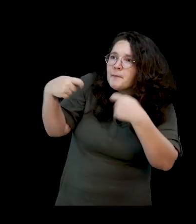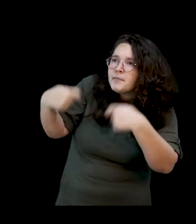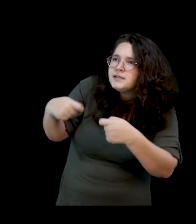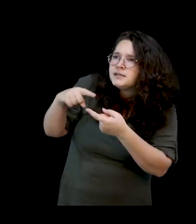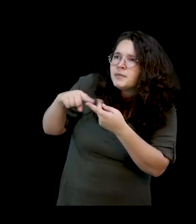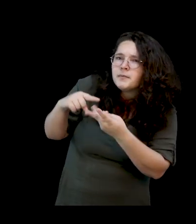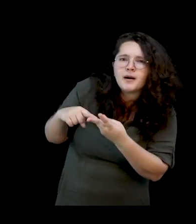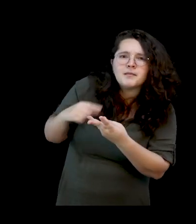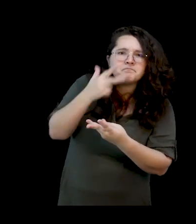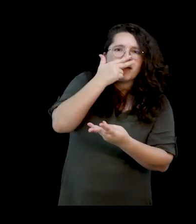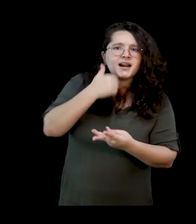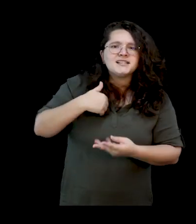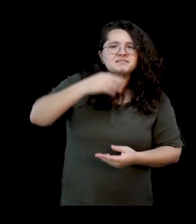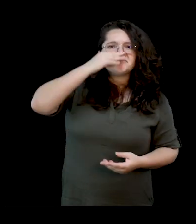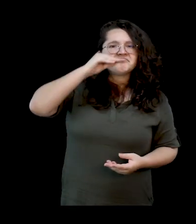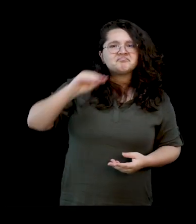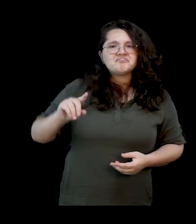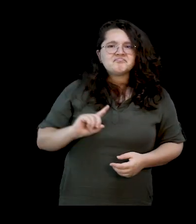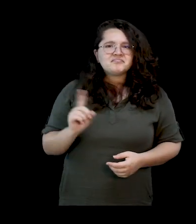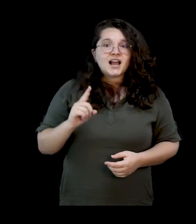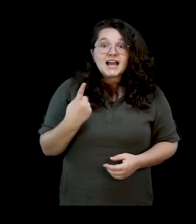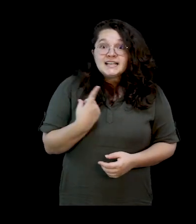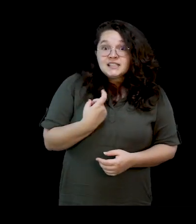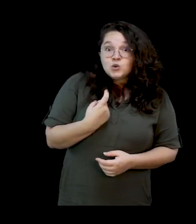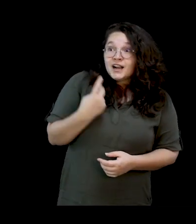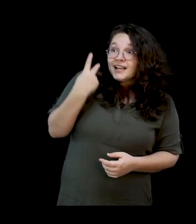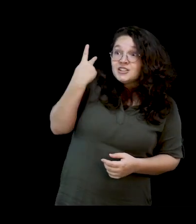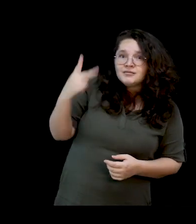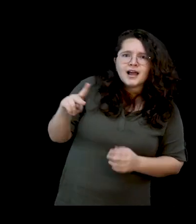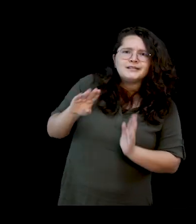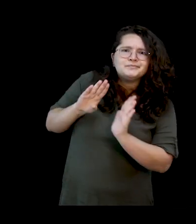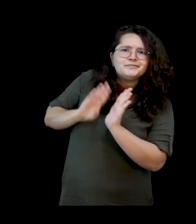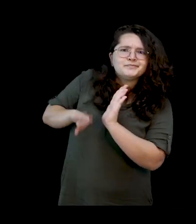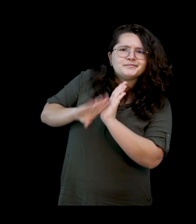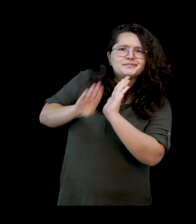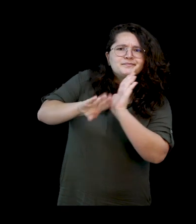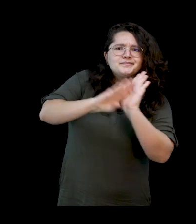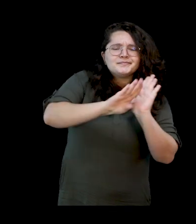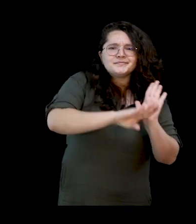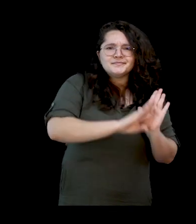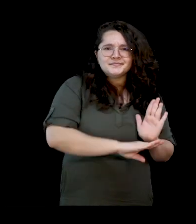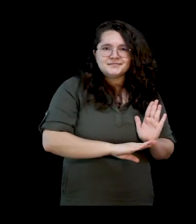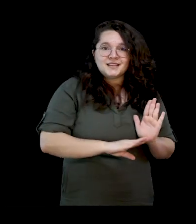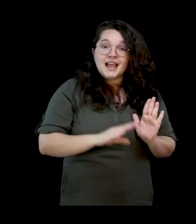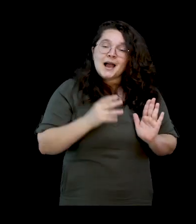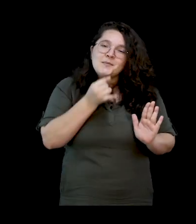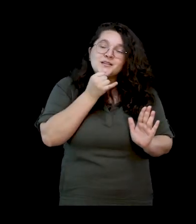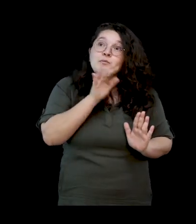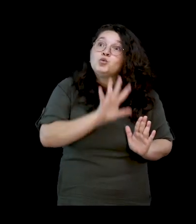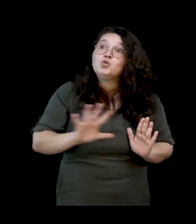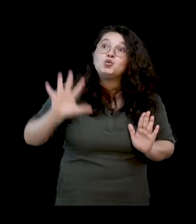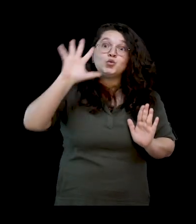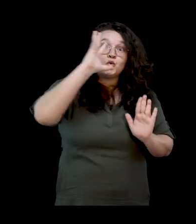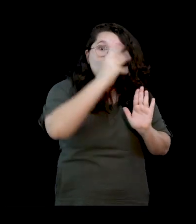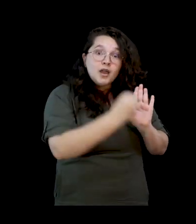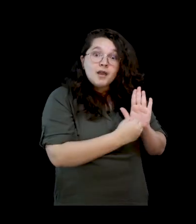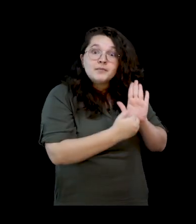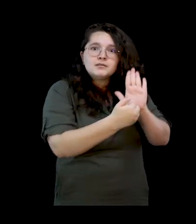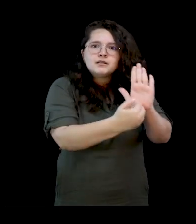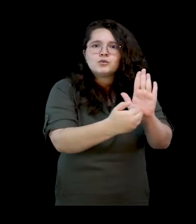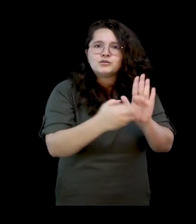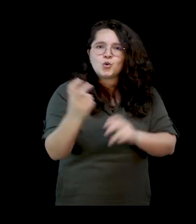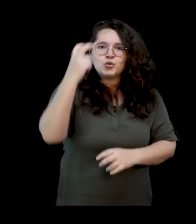supressão do sujeito, da supressão da sua singularidade que deveria se expressar em termos de